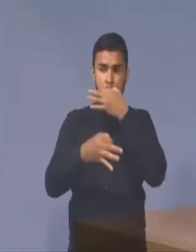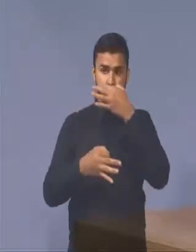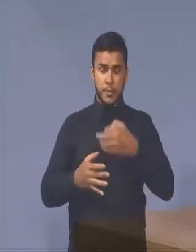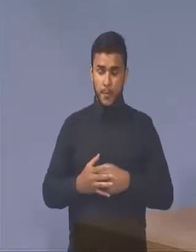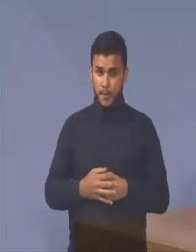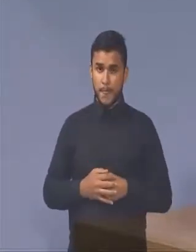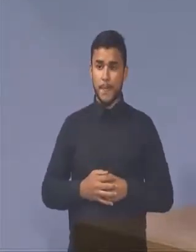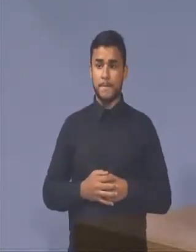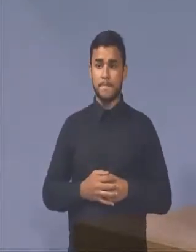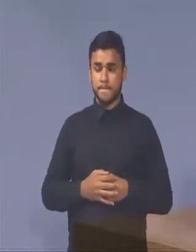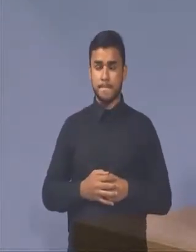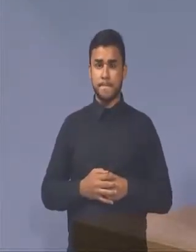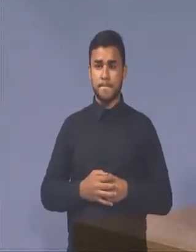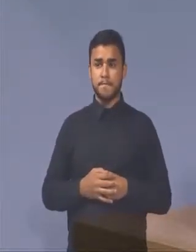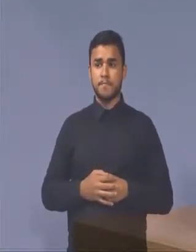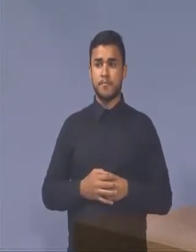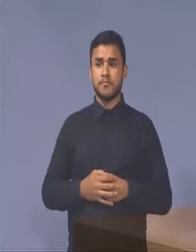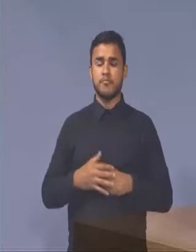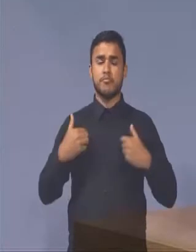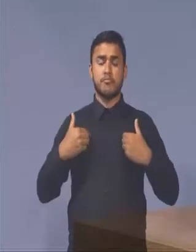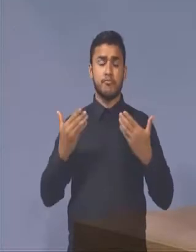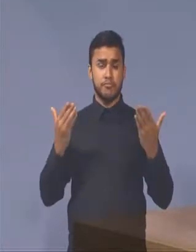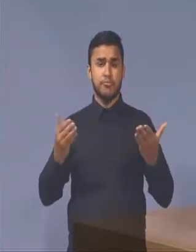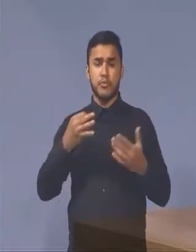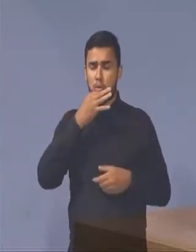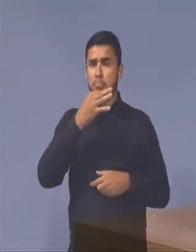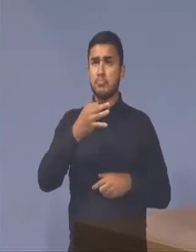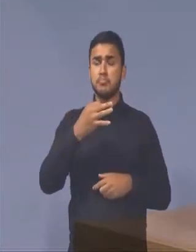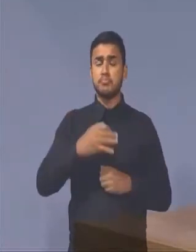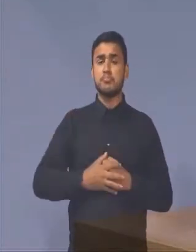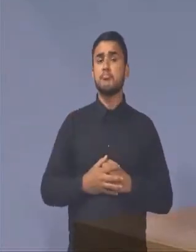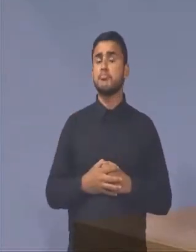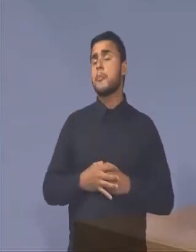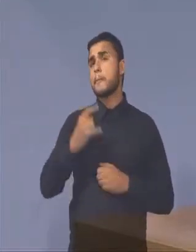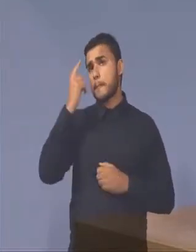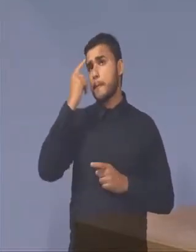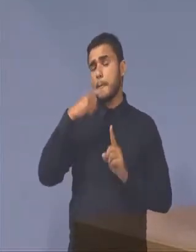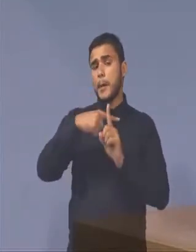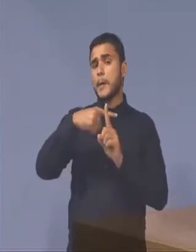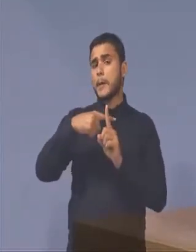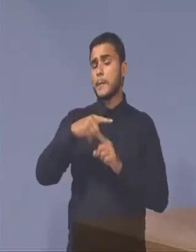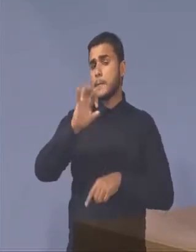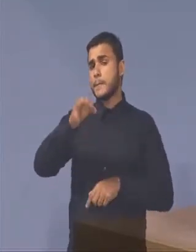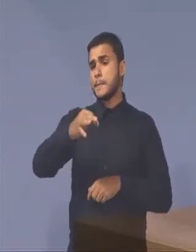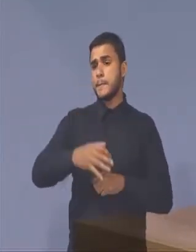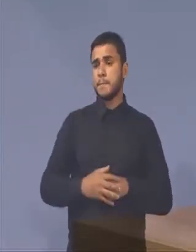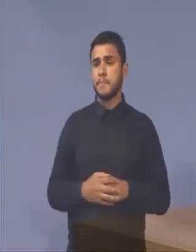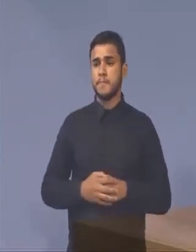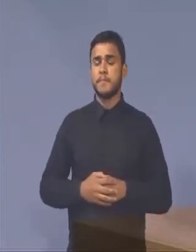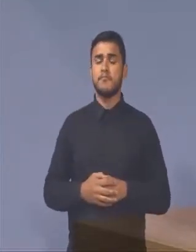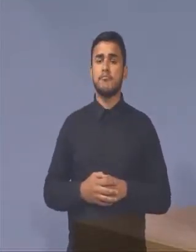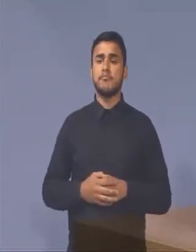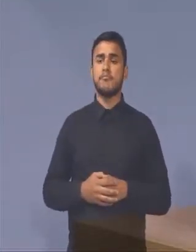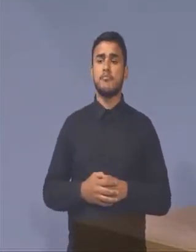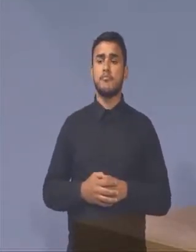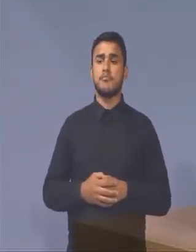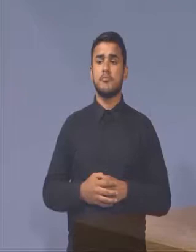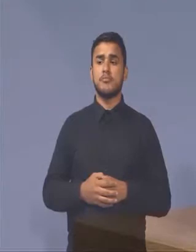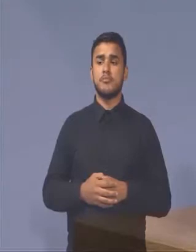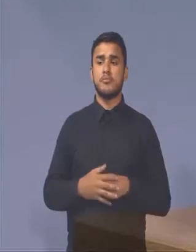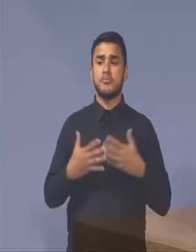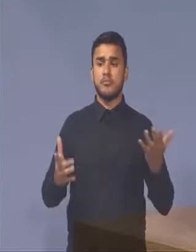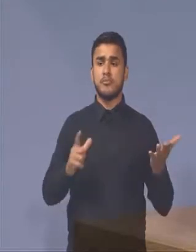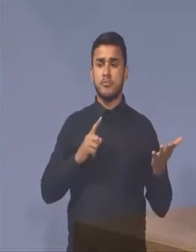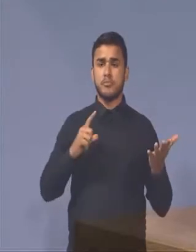bem positivo. A gente está vivendo um momento, e aí eu vou voltar a uma questão que o Adolfo já tinha trabalhado, há